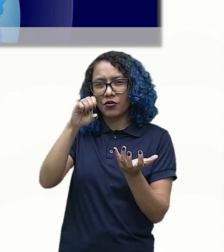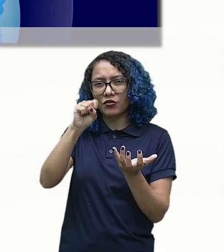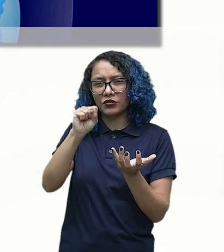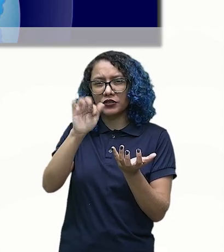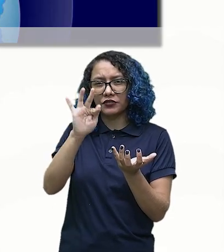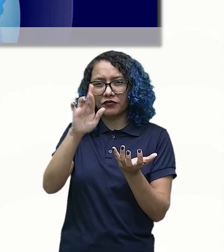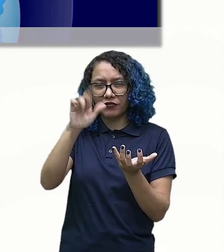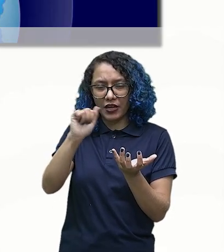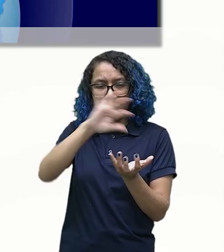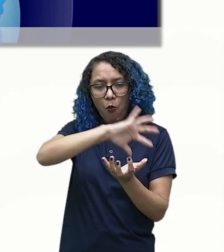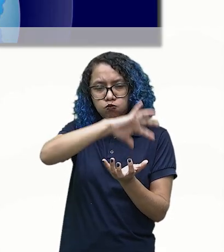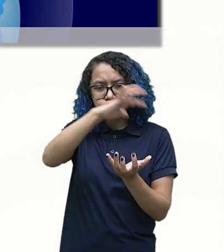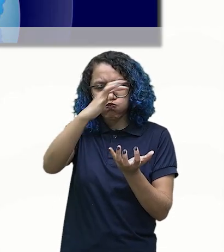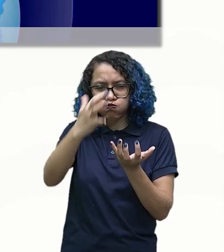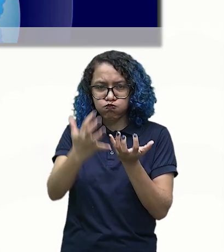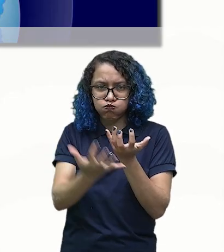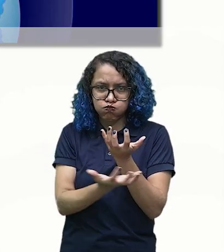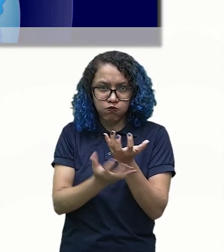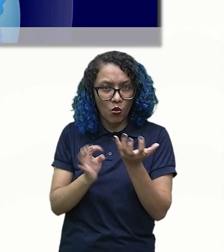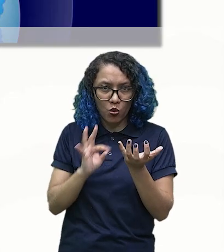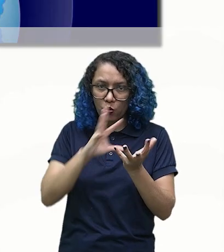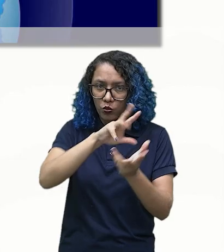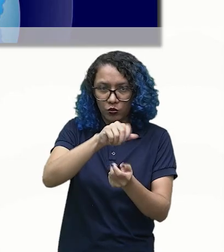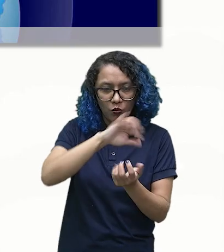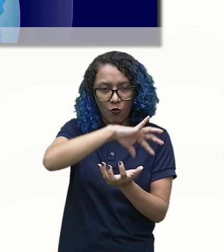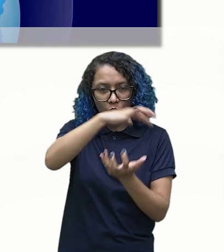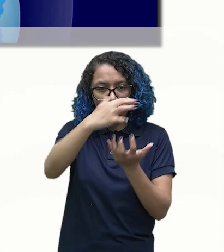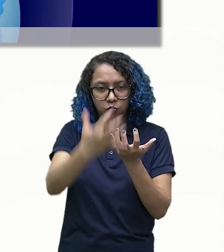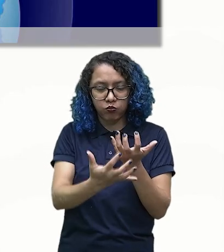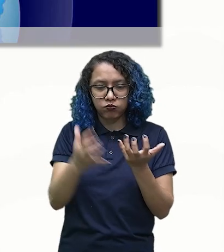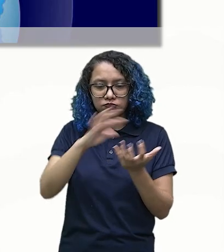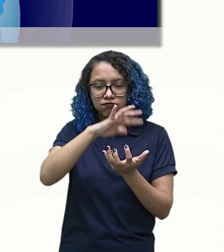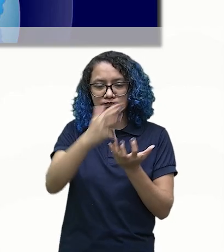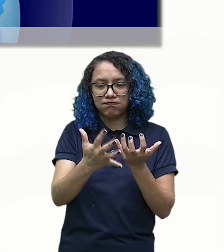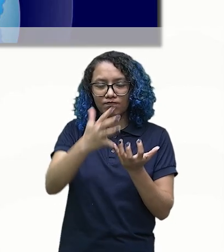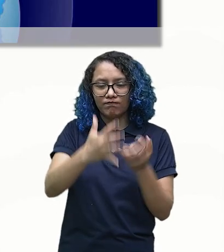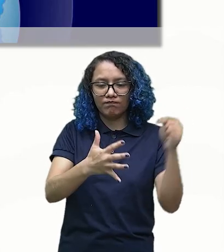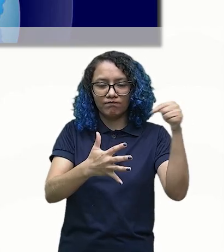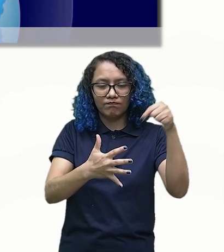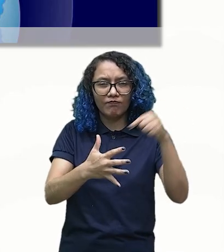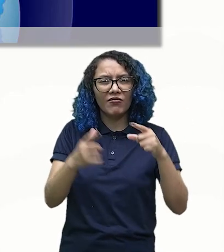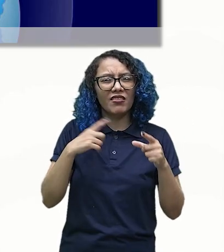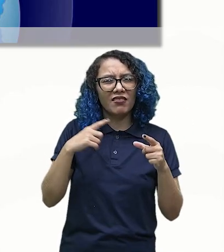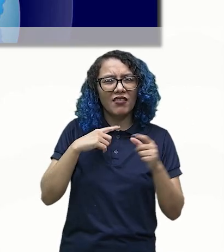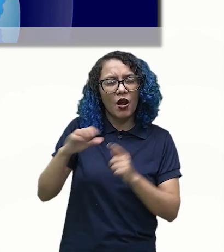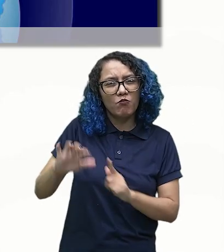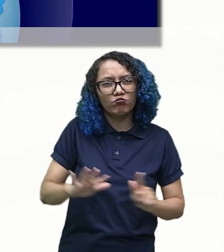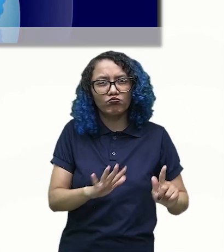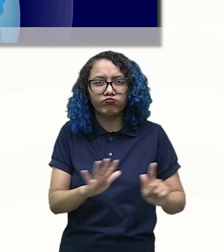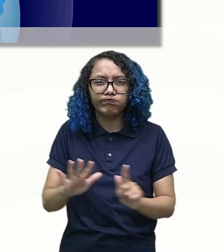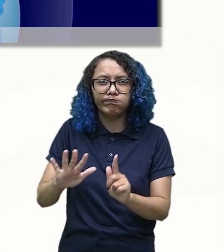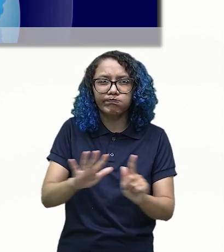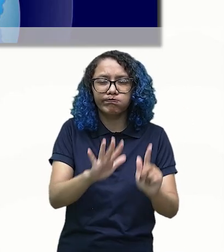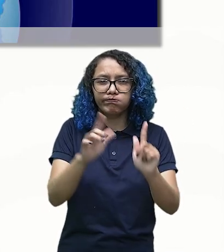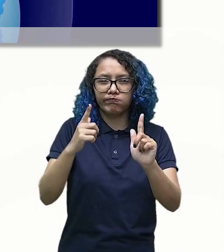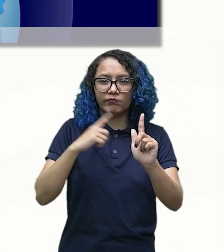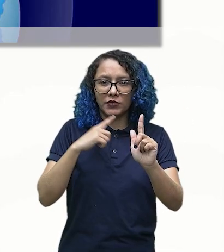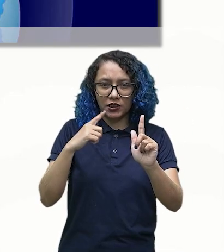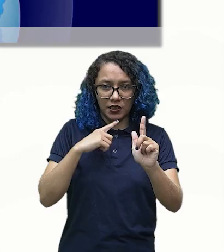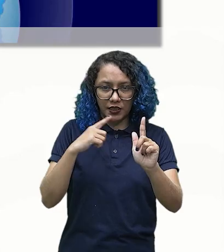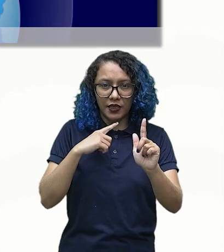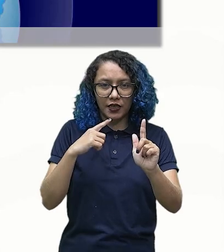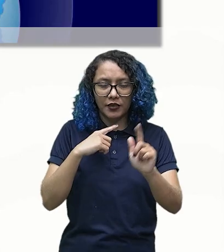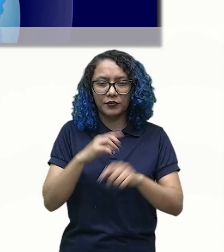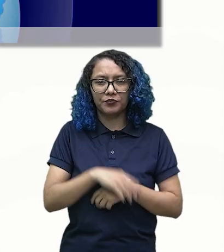identificada como atmosfera? Percebam que ela circunda o planeta. Então, aqui nessa atmosfera existem gases e